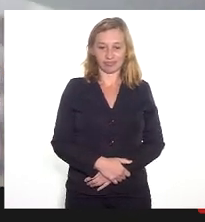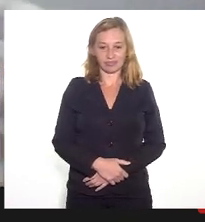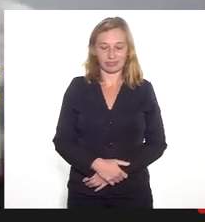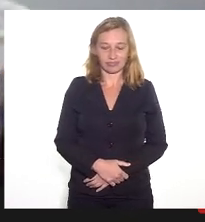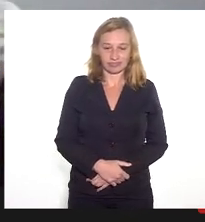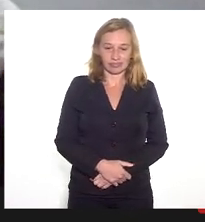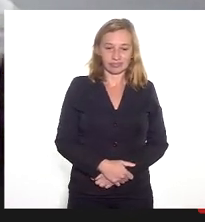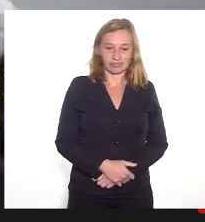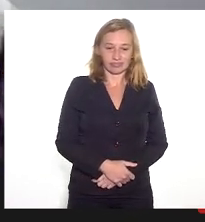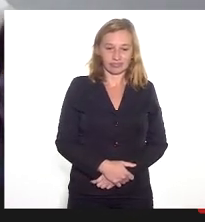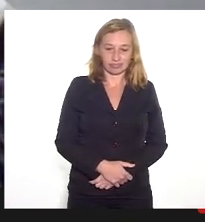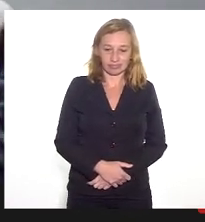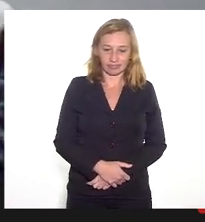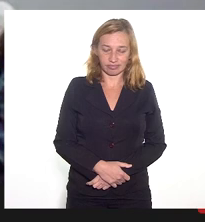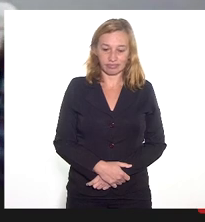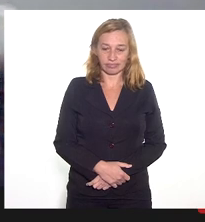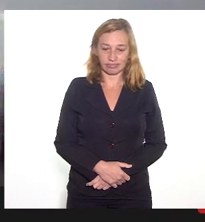pronta